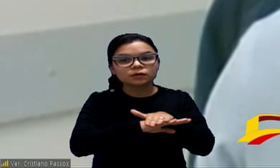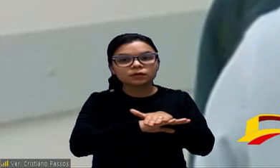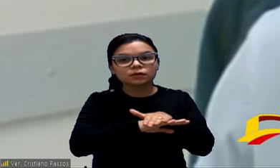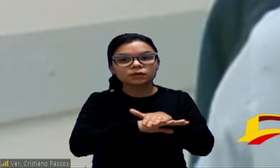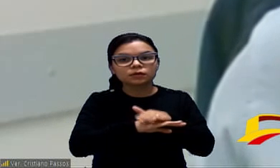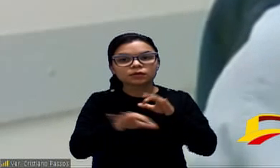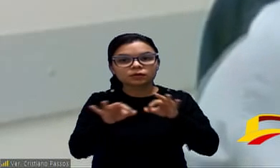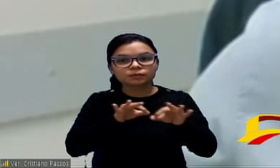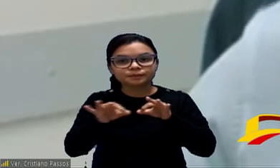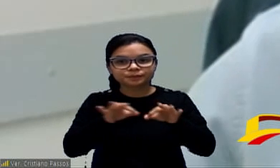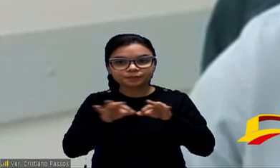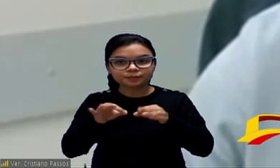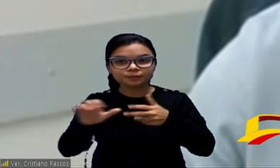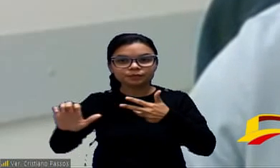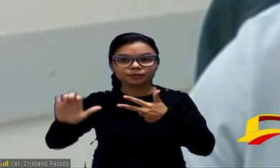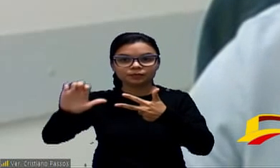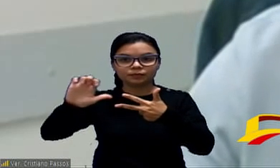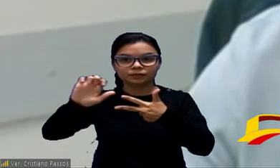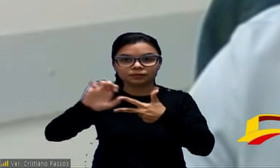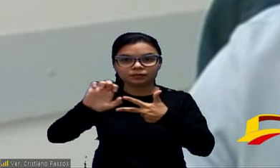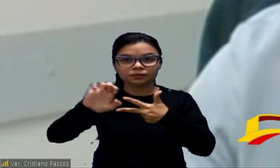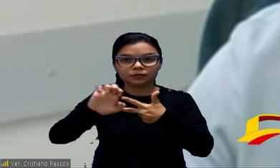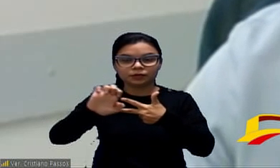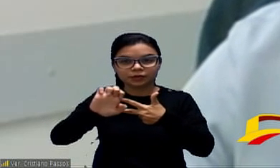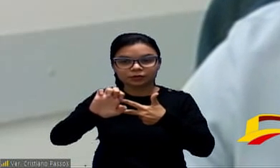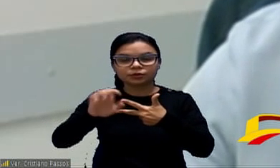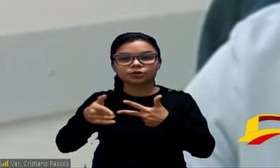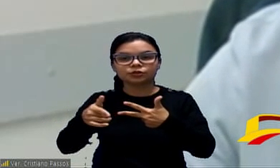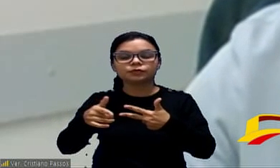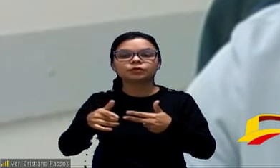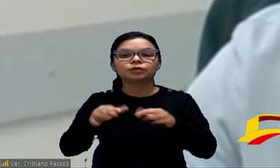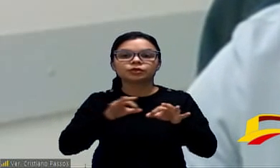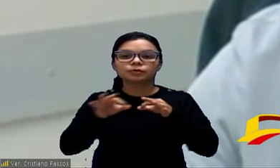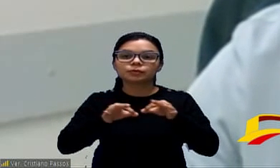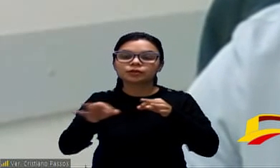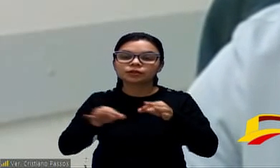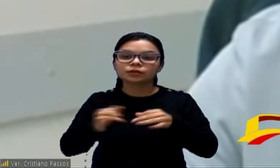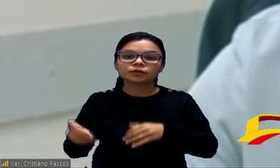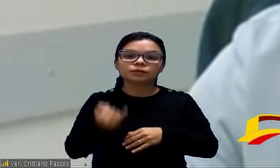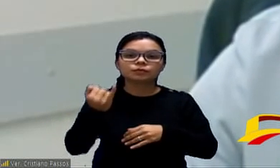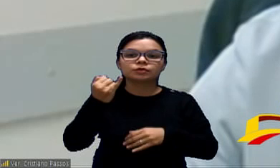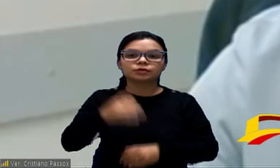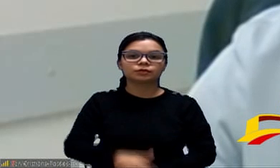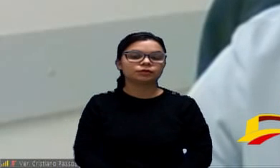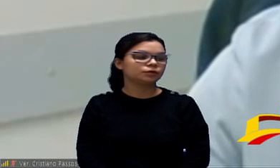aqui com o projeto do Executivo. Só queria reiterar meu apoio a esse projeto importante.